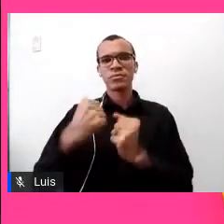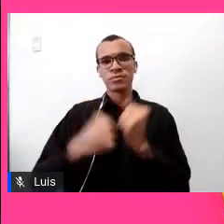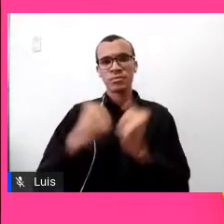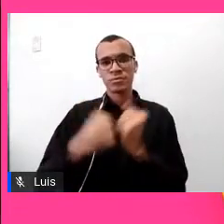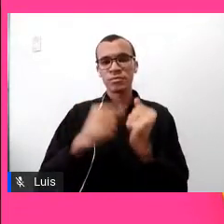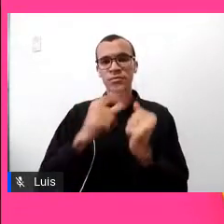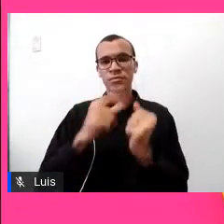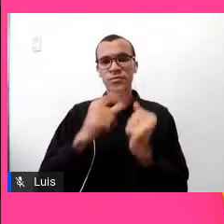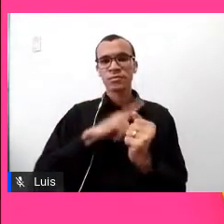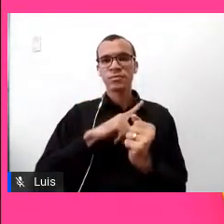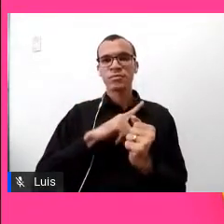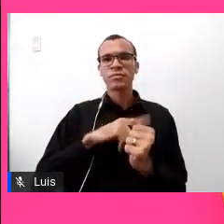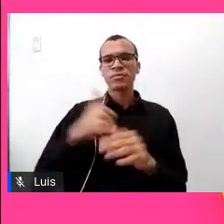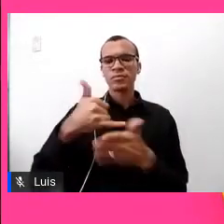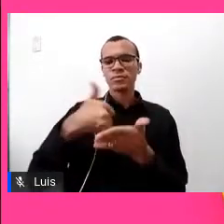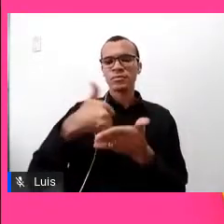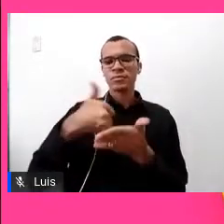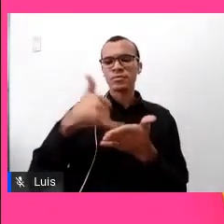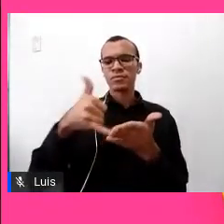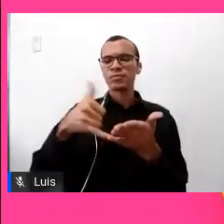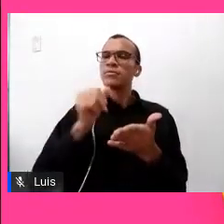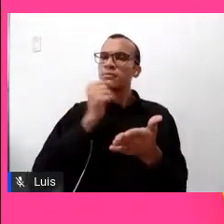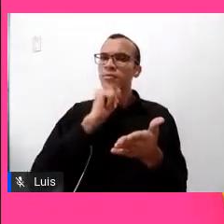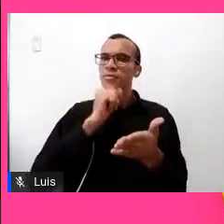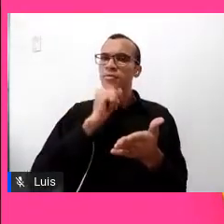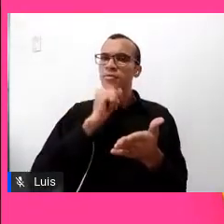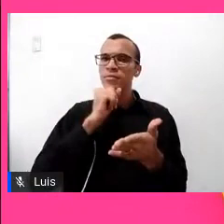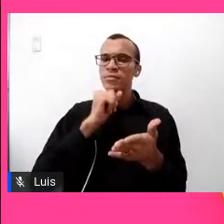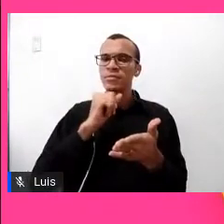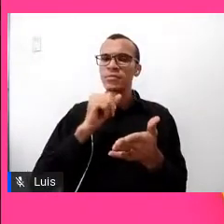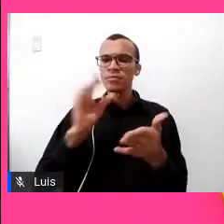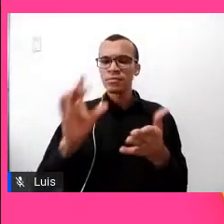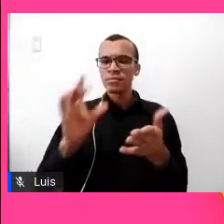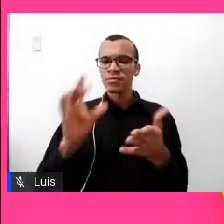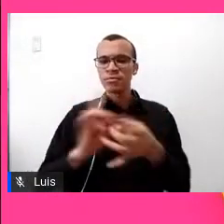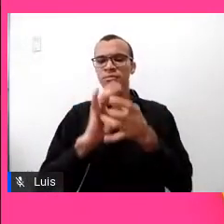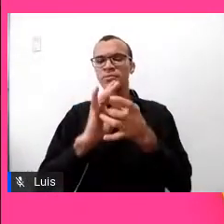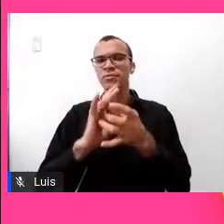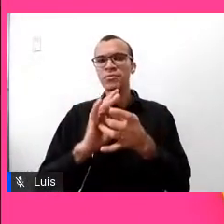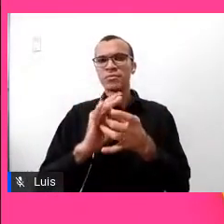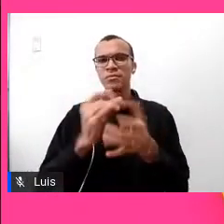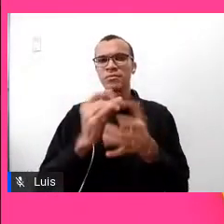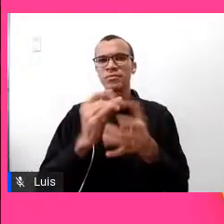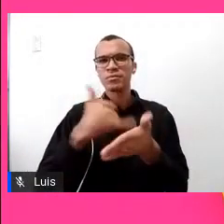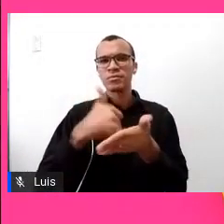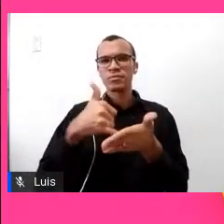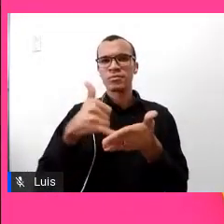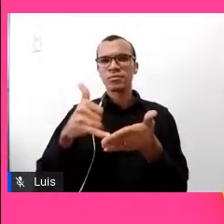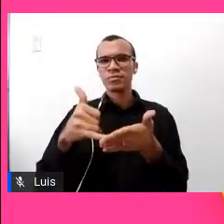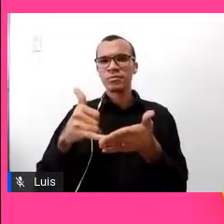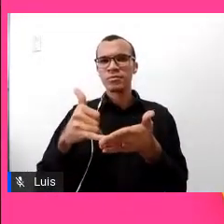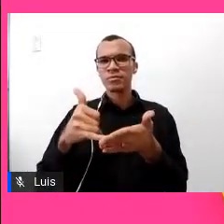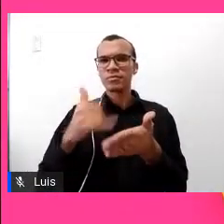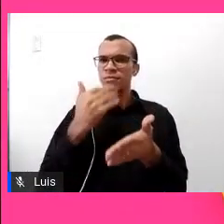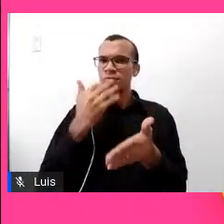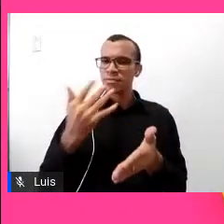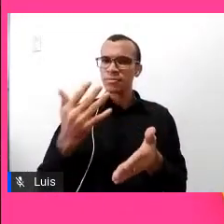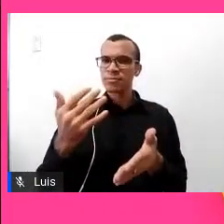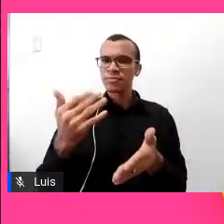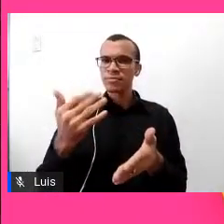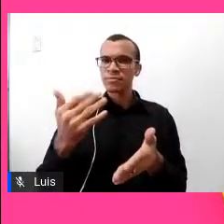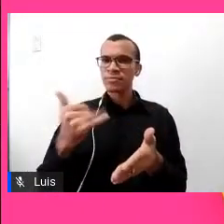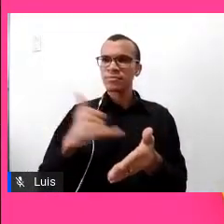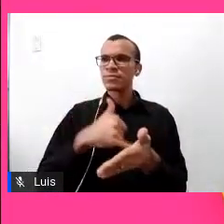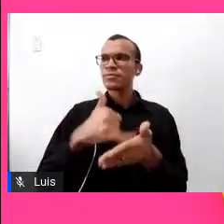velha presa. Uma canetinha daquelas coloridas, né? Nessa canetinha,